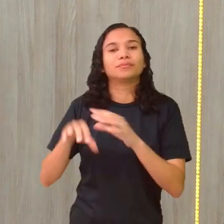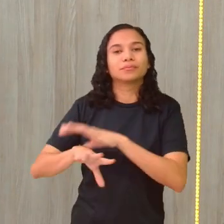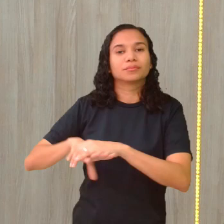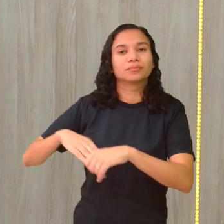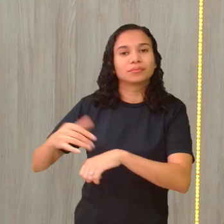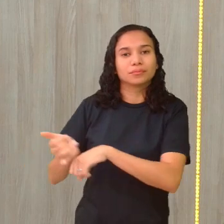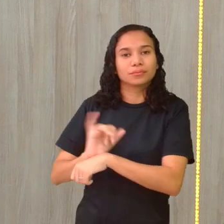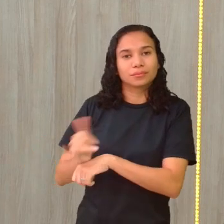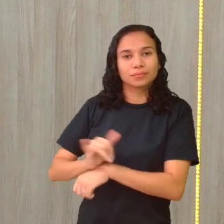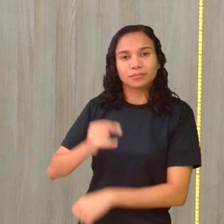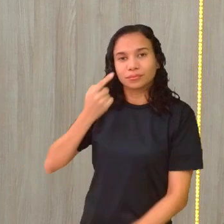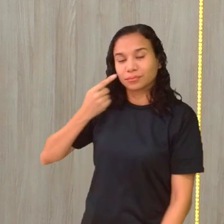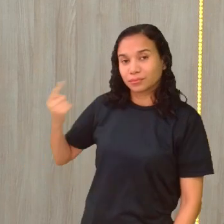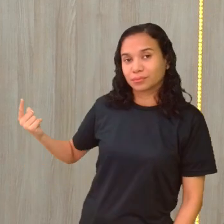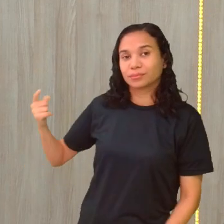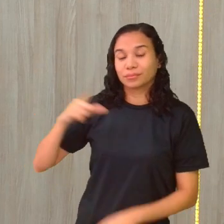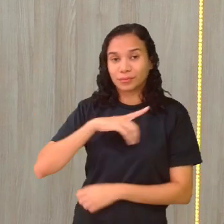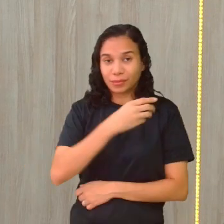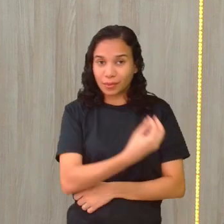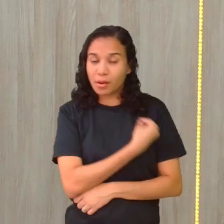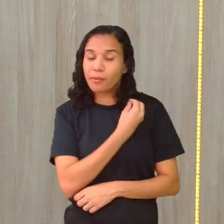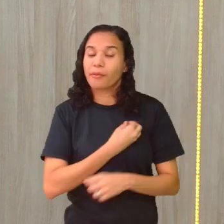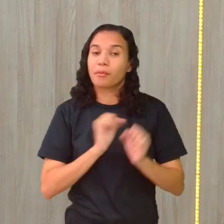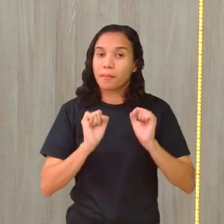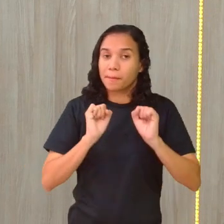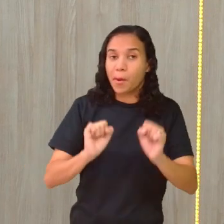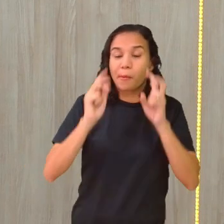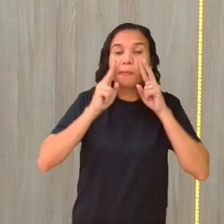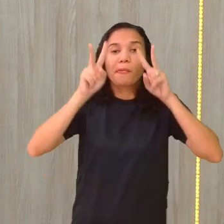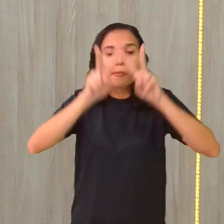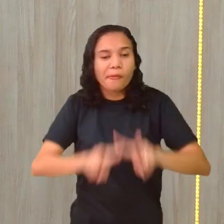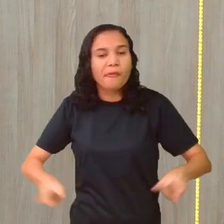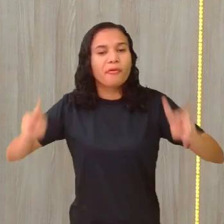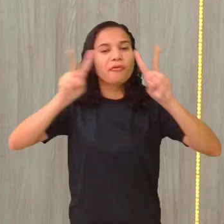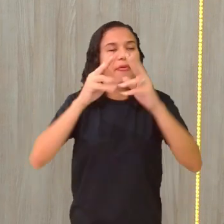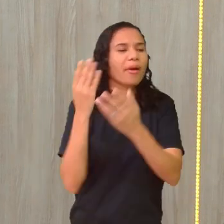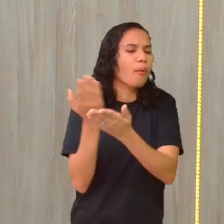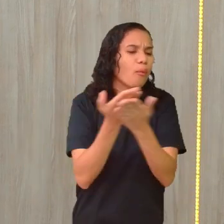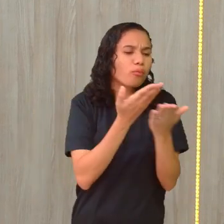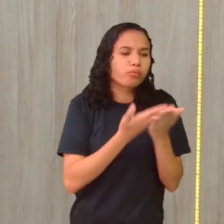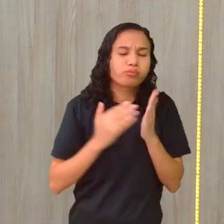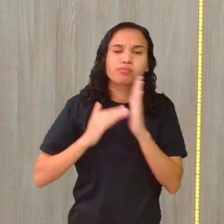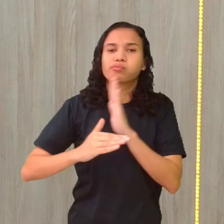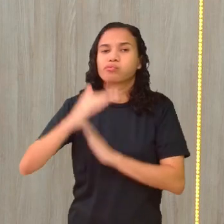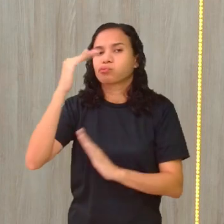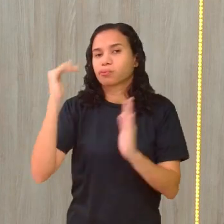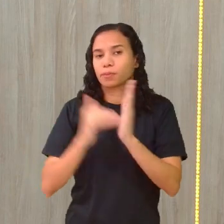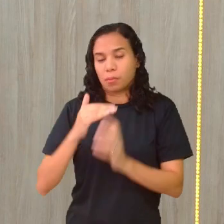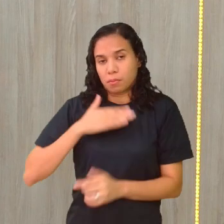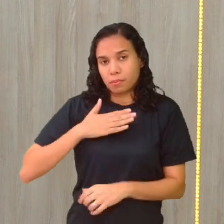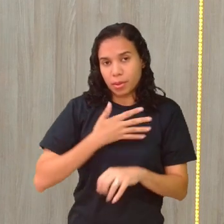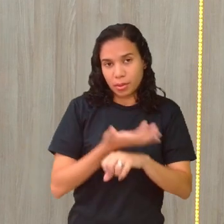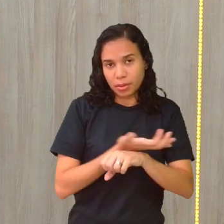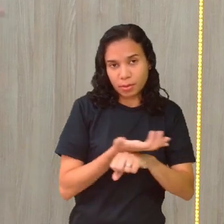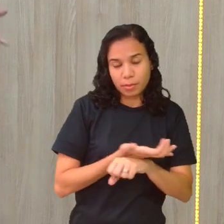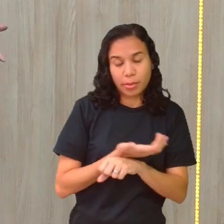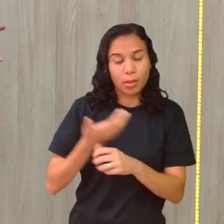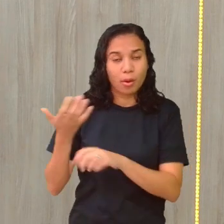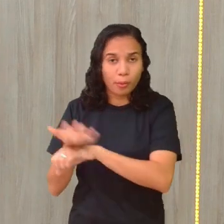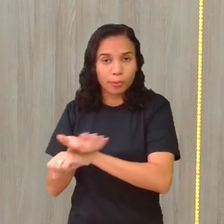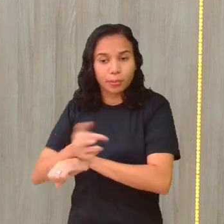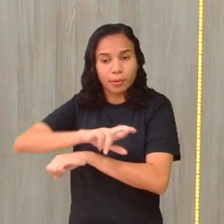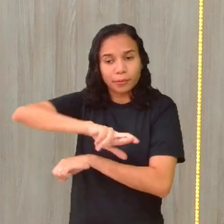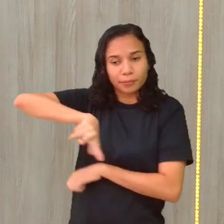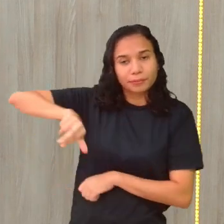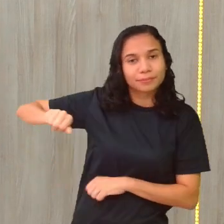canal do YouTube. Então lá vocês podem ver todas as aulas tanto da minha disciplina como dos outros